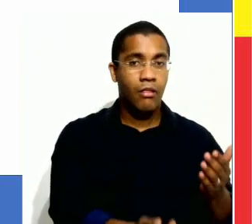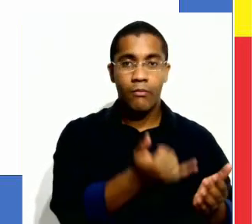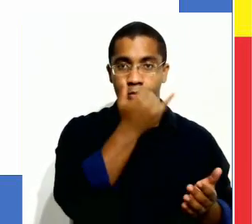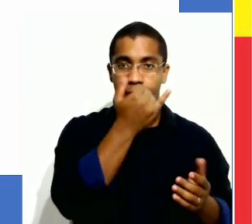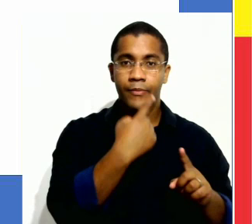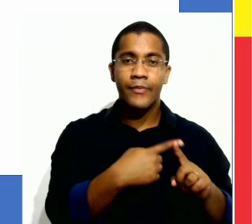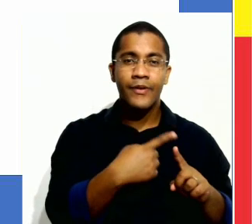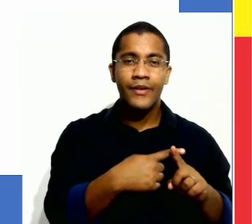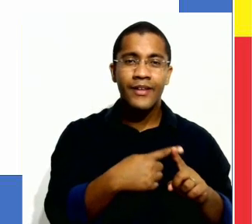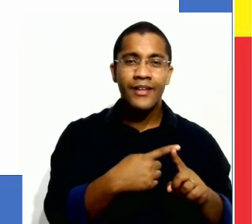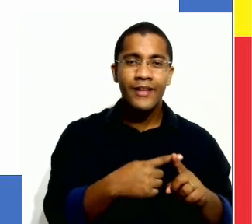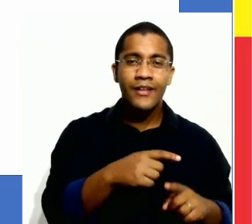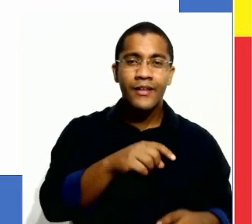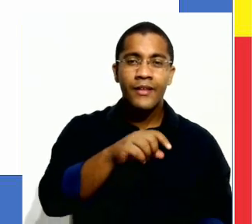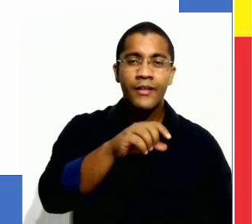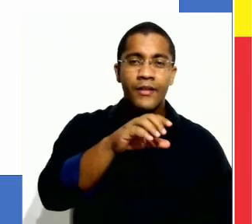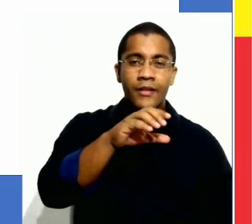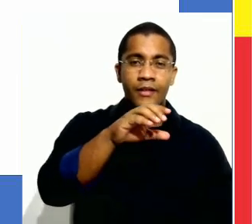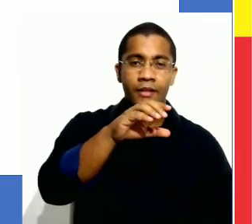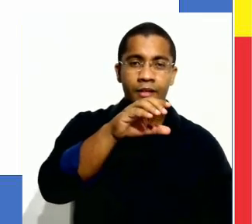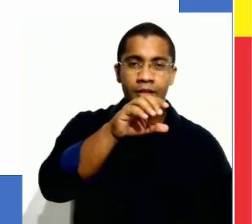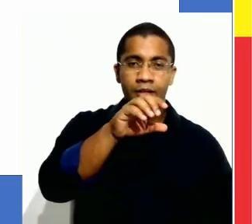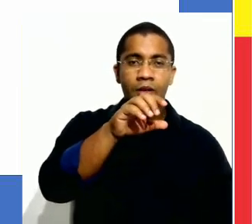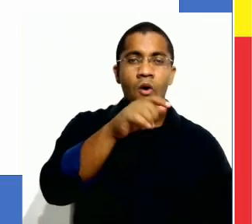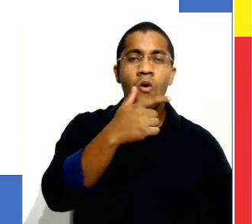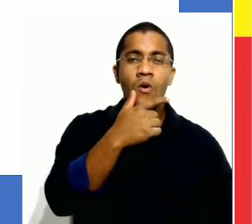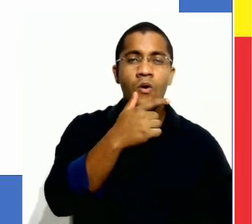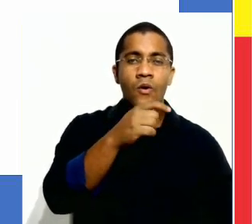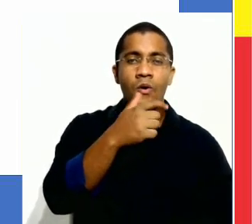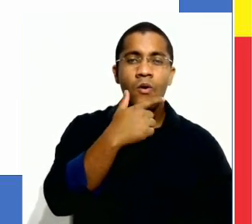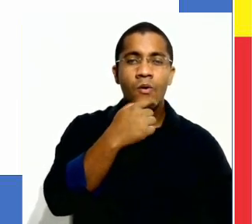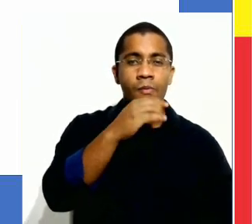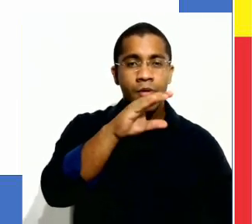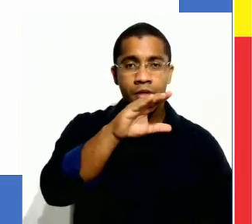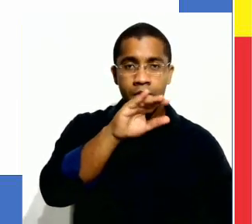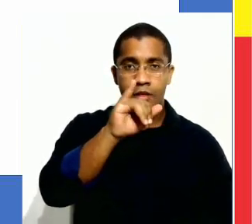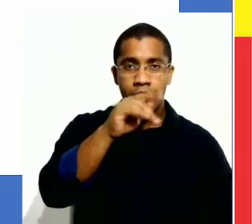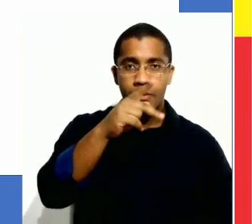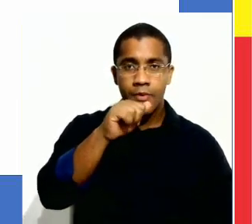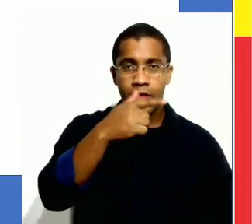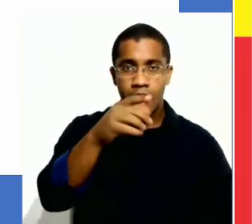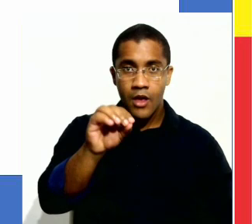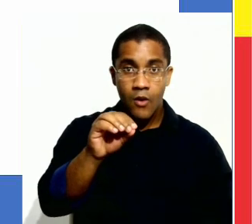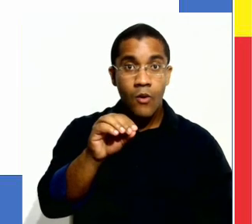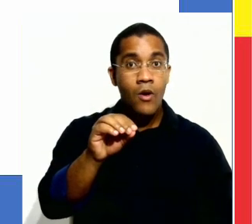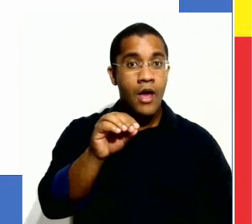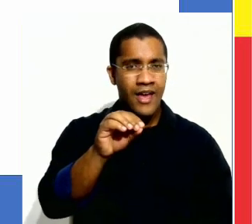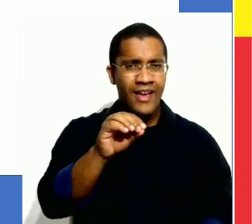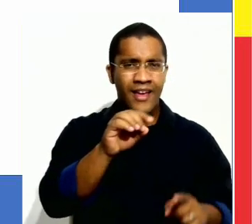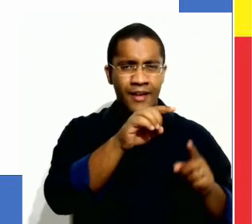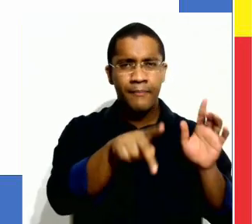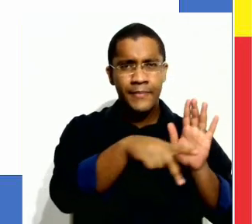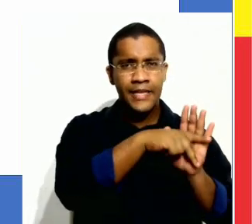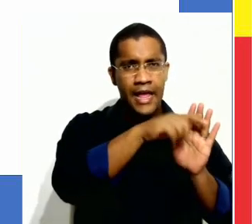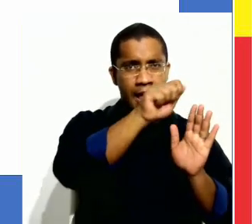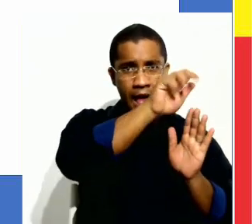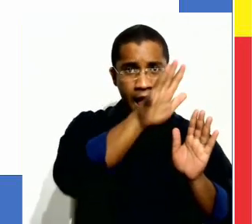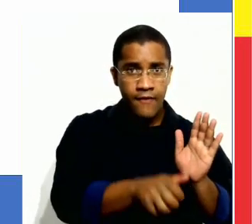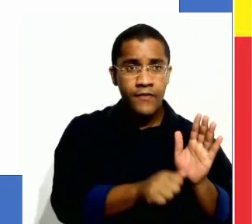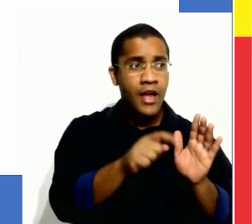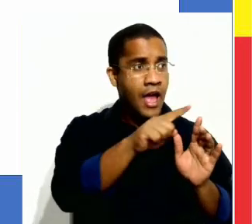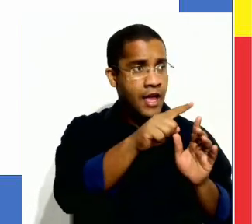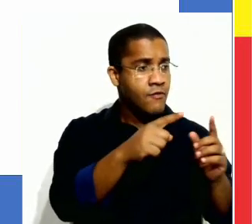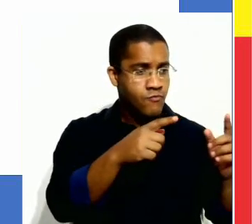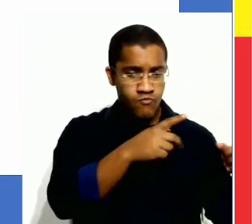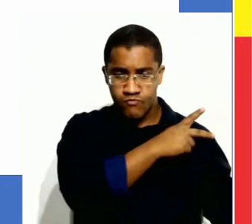Cipião, o africano. Era o fim da Segunda Guerra Púnica. Em